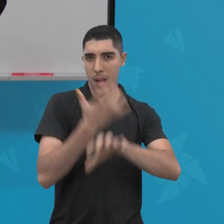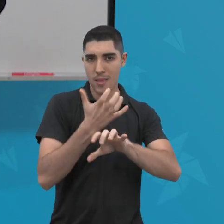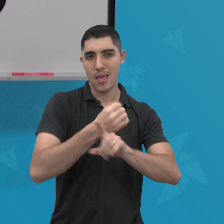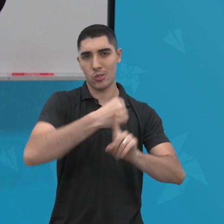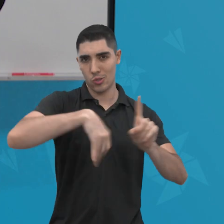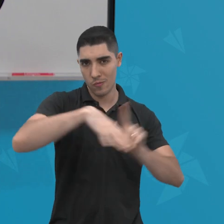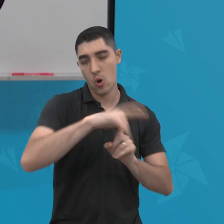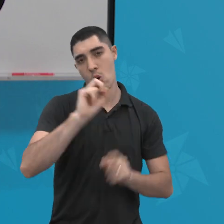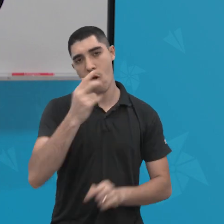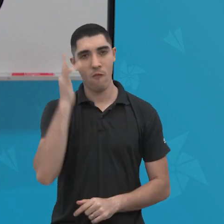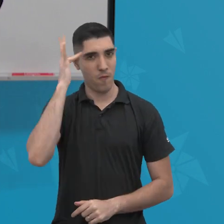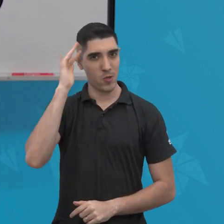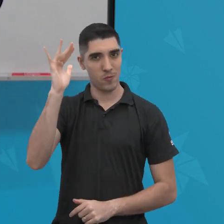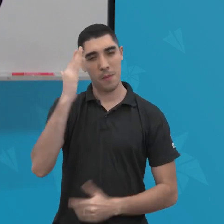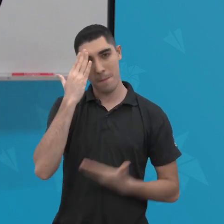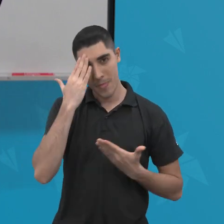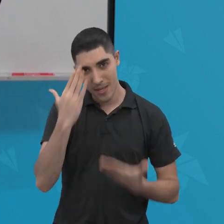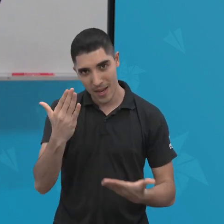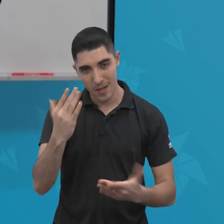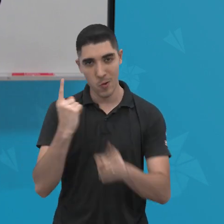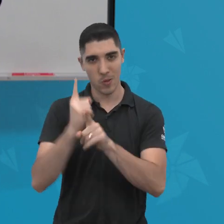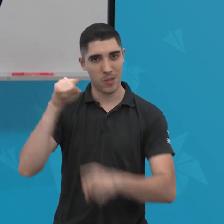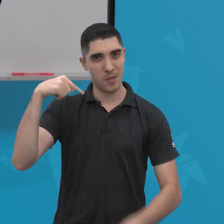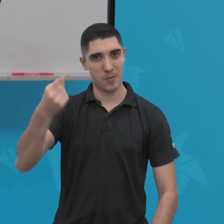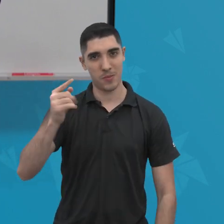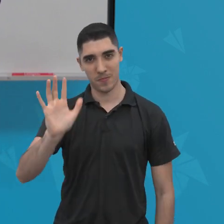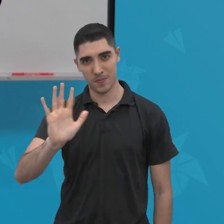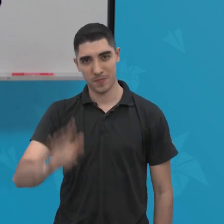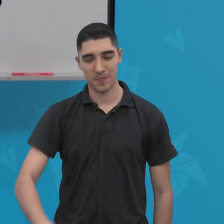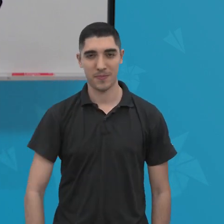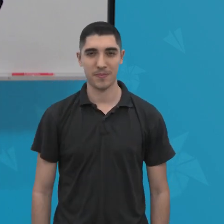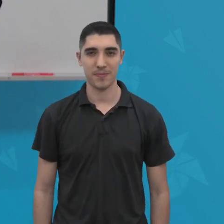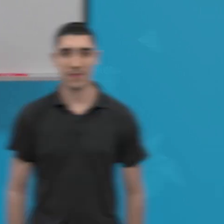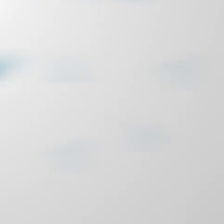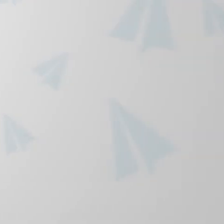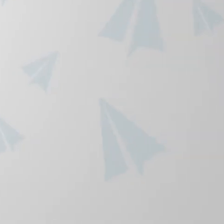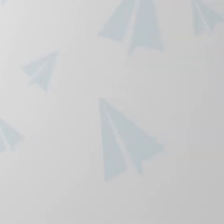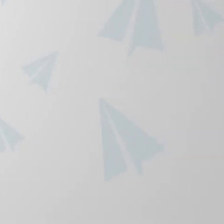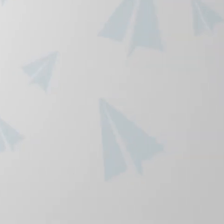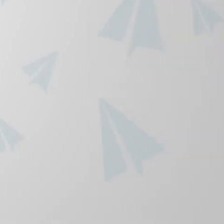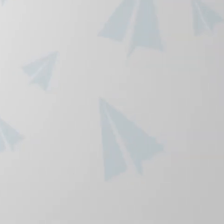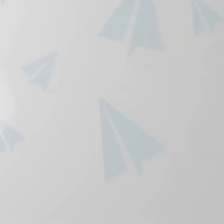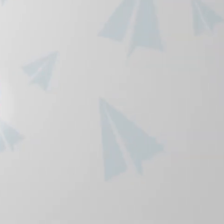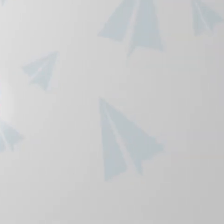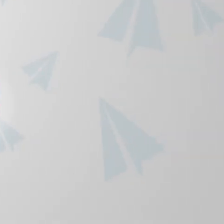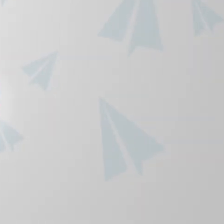Sociologia, de Filosofia. Valeu e até a próxima.